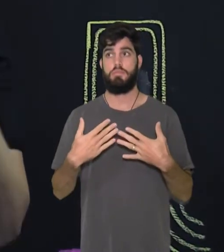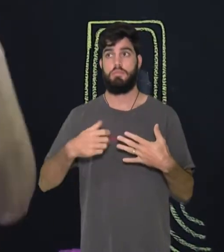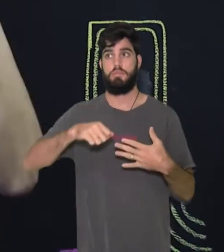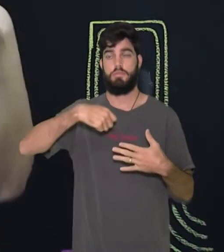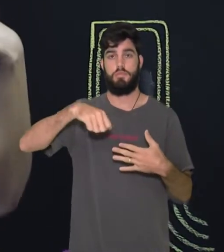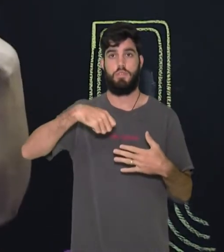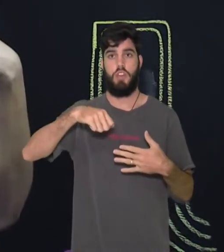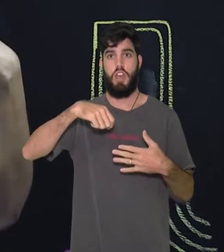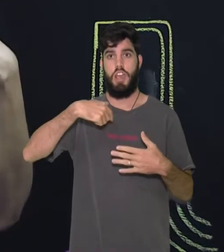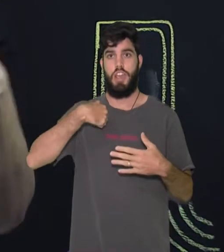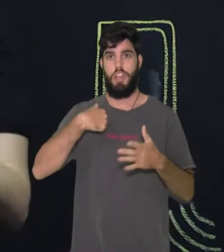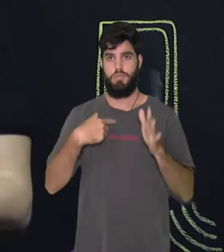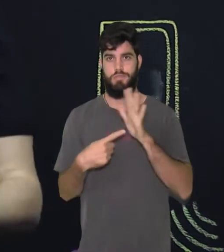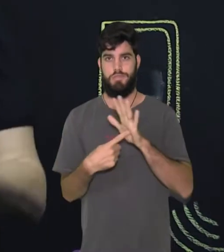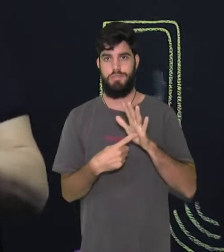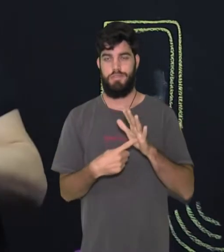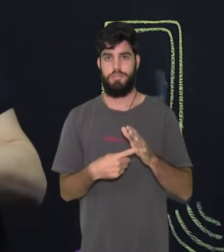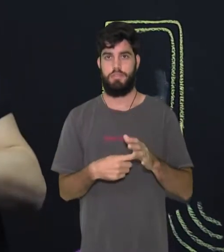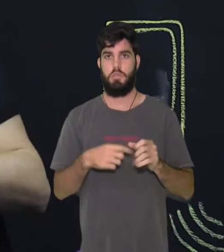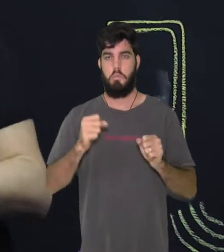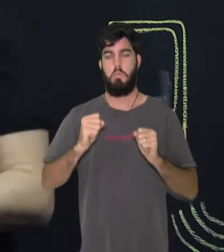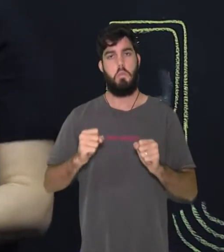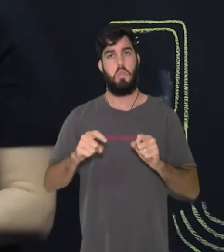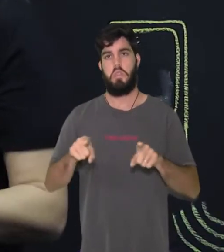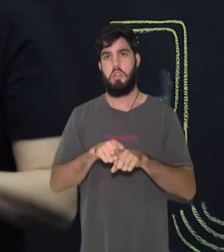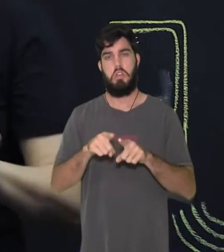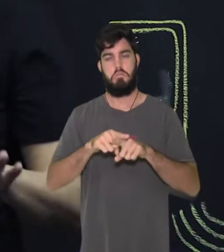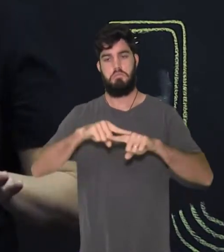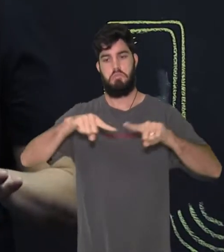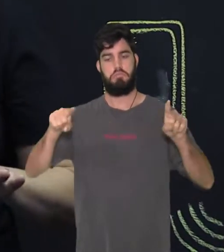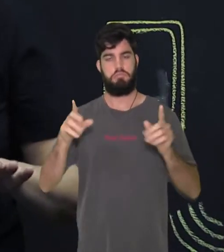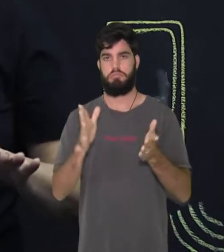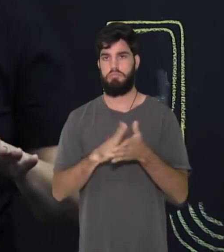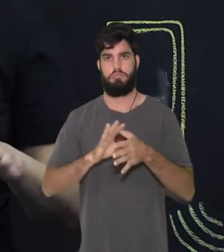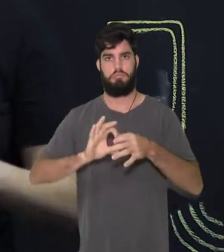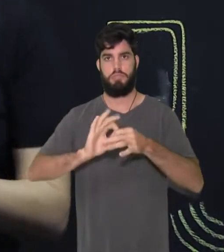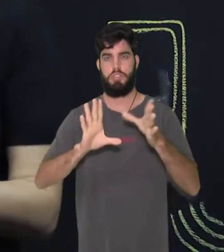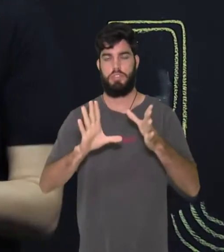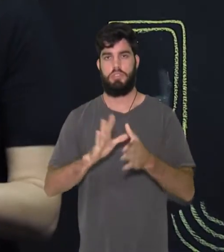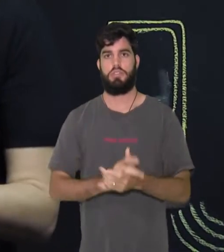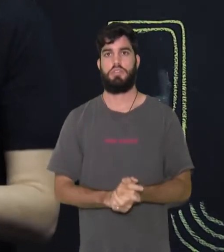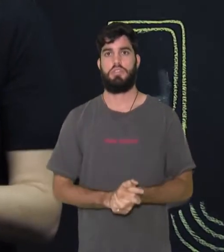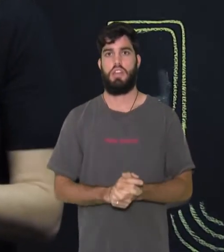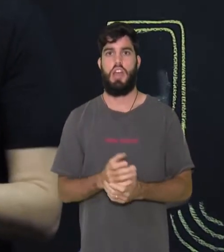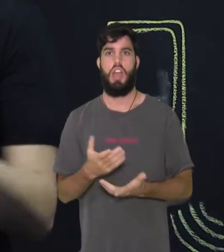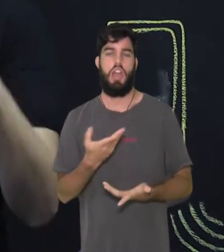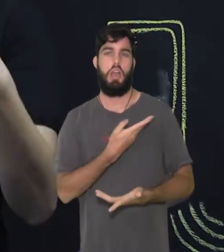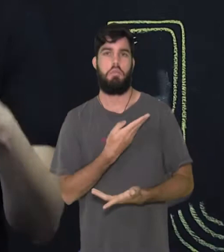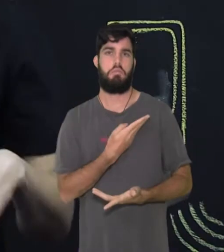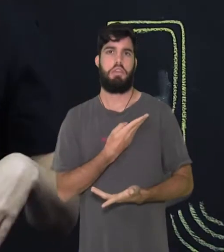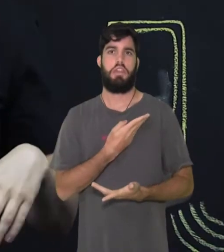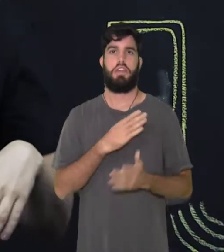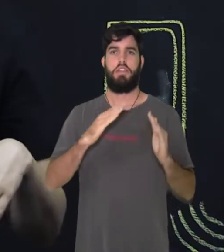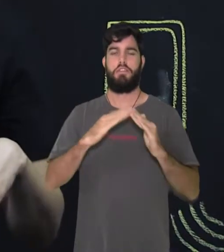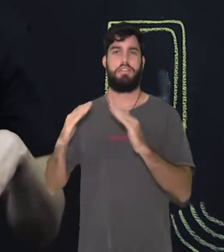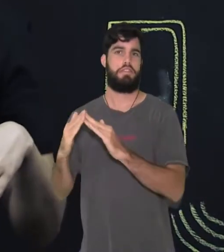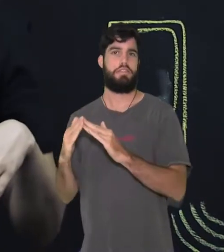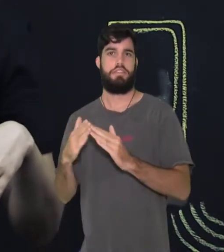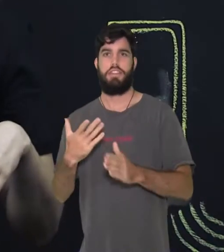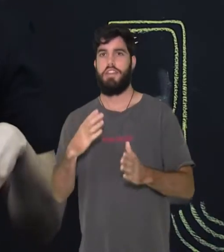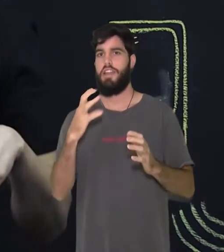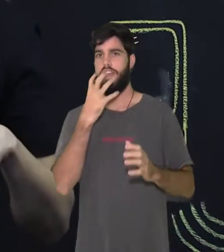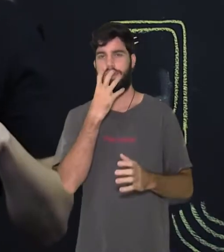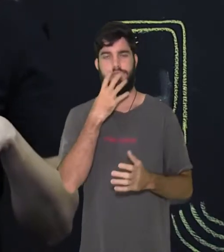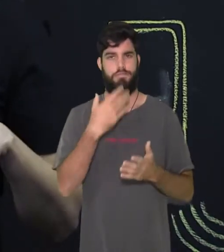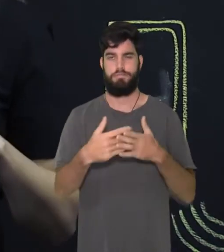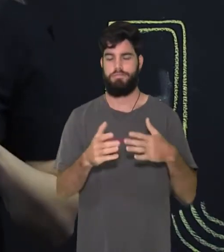movimento aqui. Eu estou fazendo essa onda na vertical, mas você poderia ter feito na horizontal. Fica à vontade, faz o teste lá, pede pro amigo, pro vizinho, papagaio, cachorro, ajudar vocês.